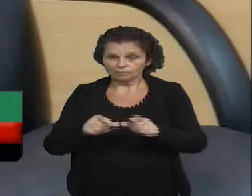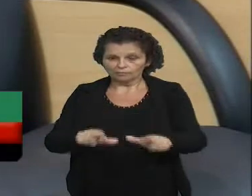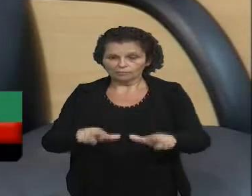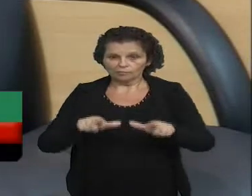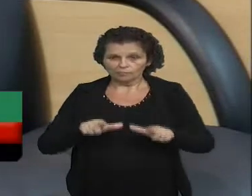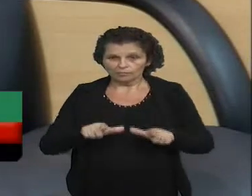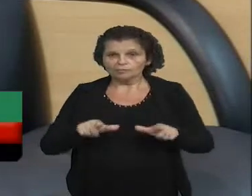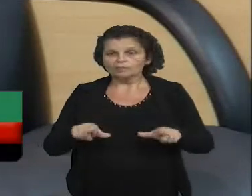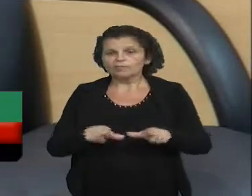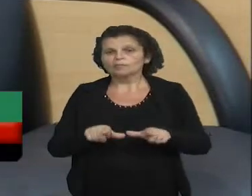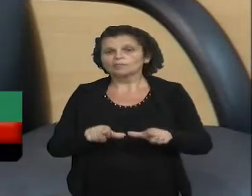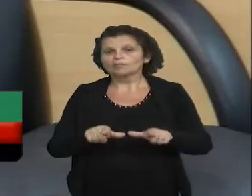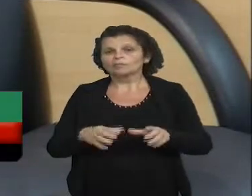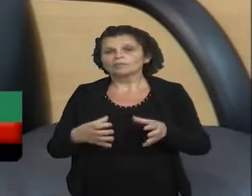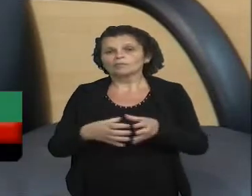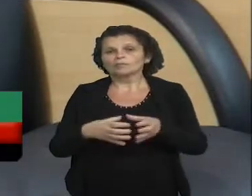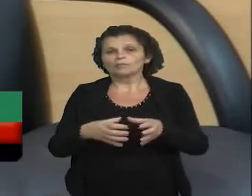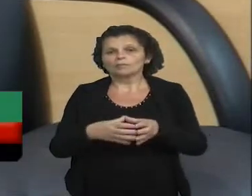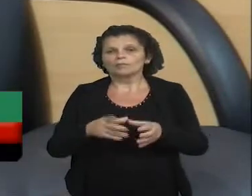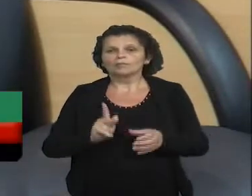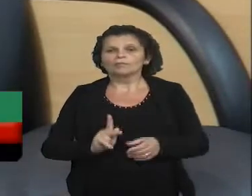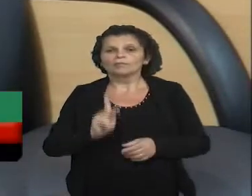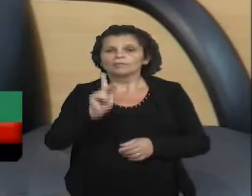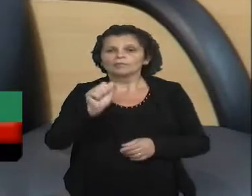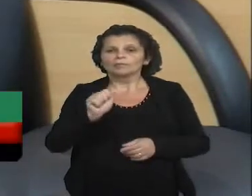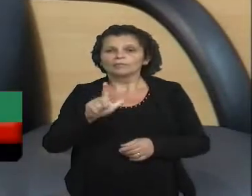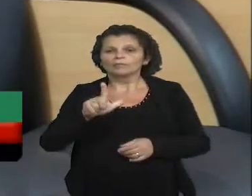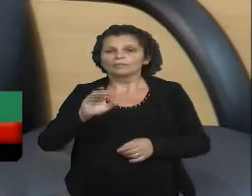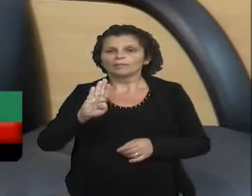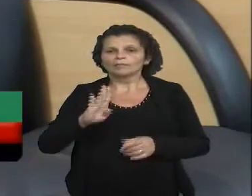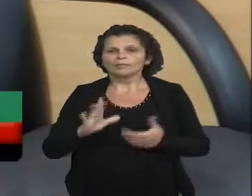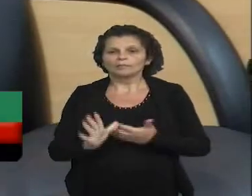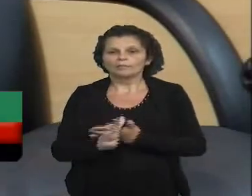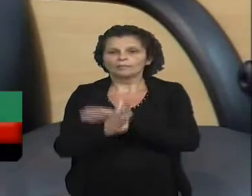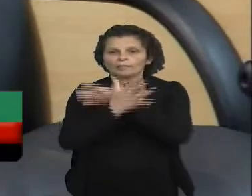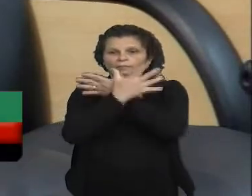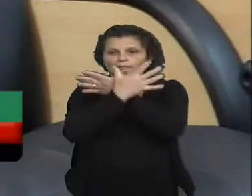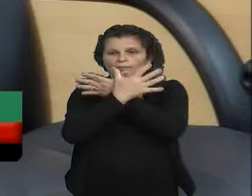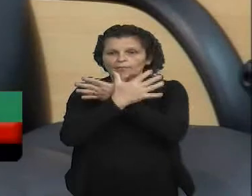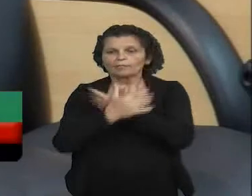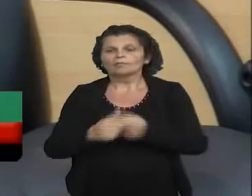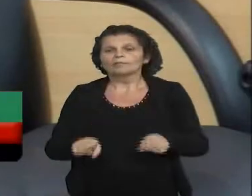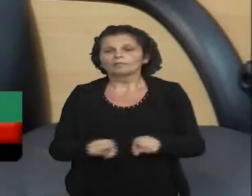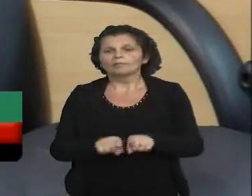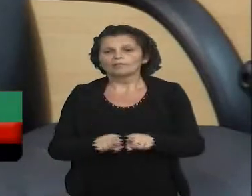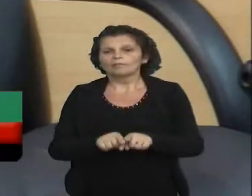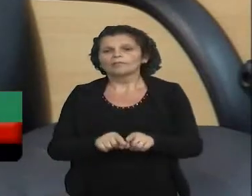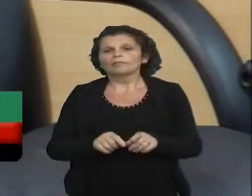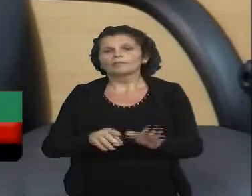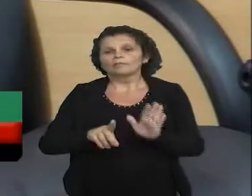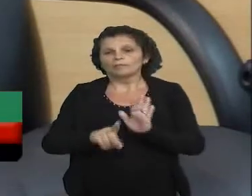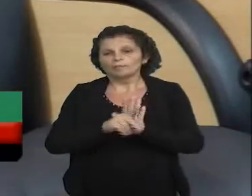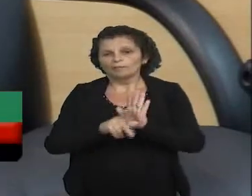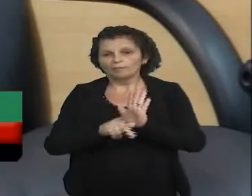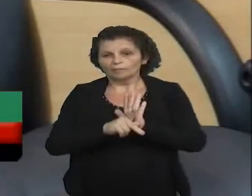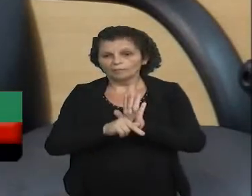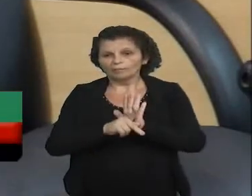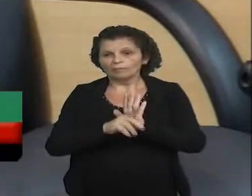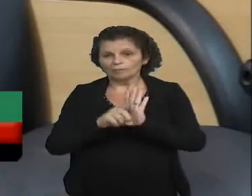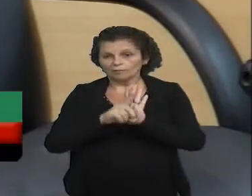placa comemorativa ao Grupo Caleb, da Igreja Universal do Reino de Deus. Projeto de decreto legislativo